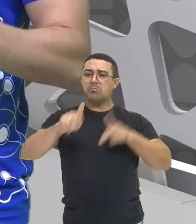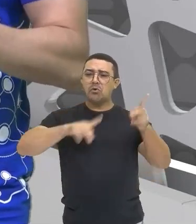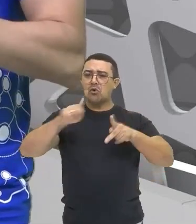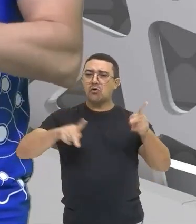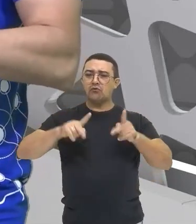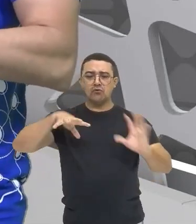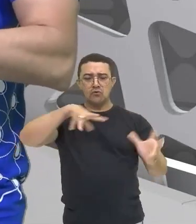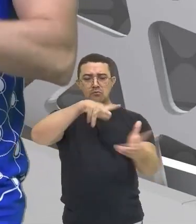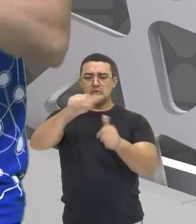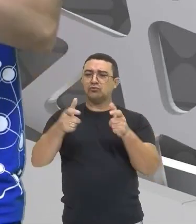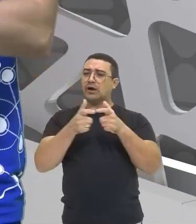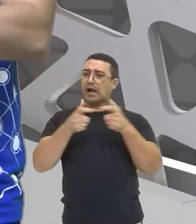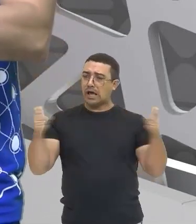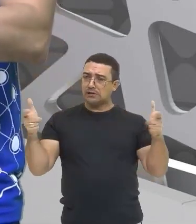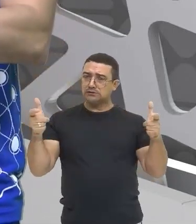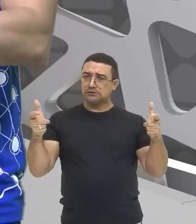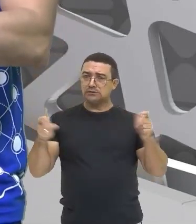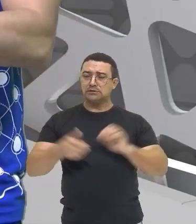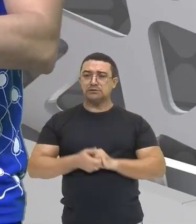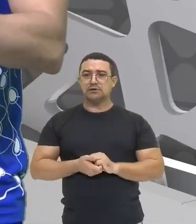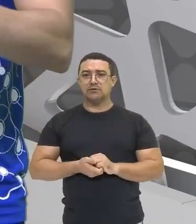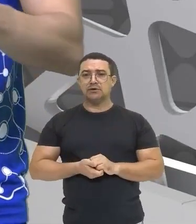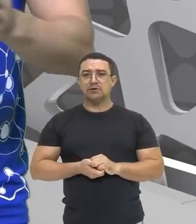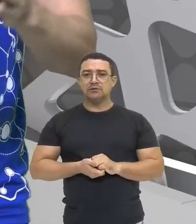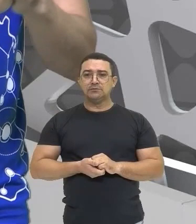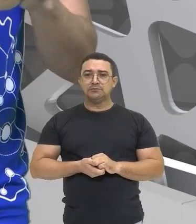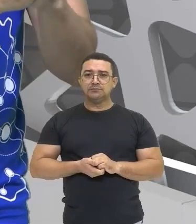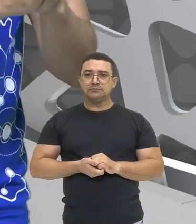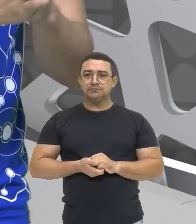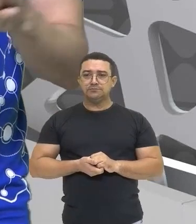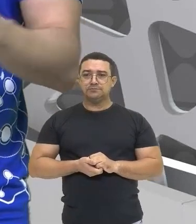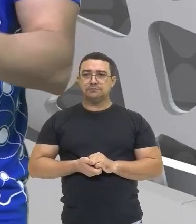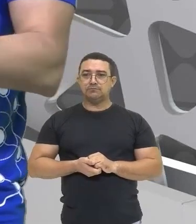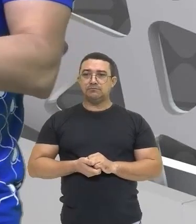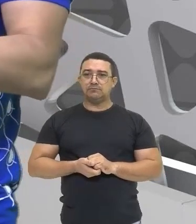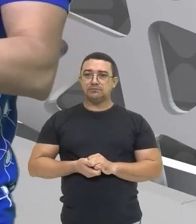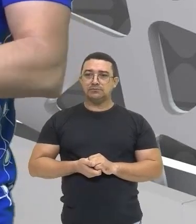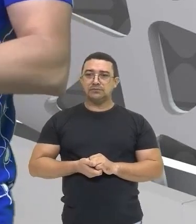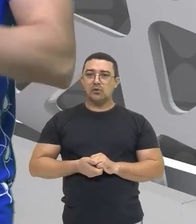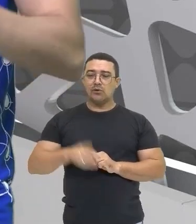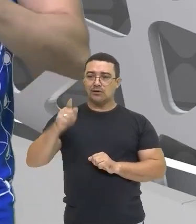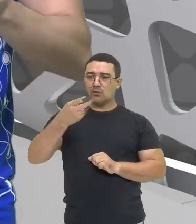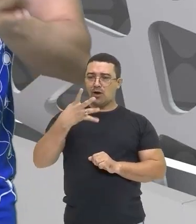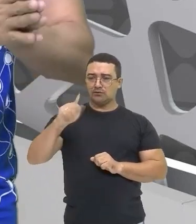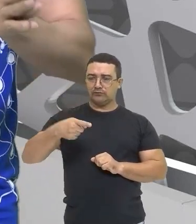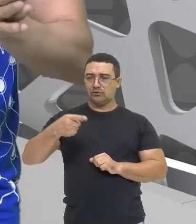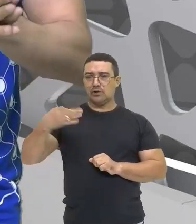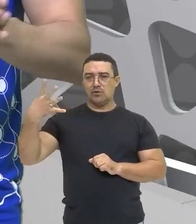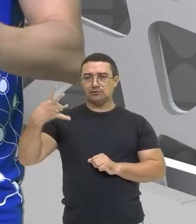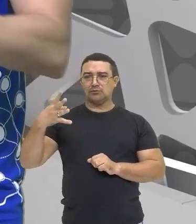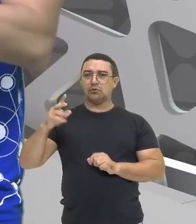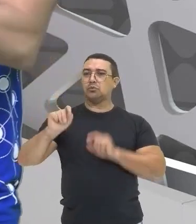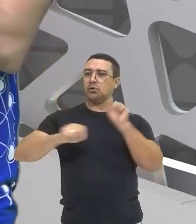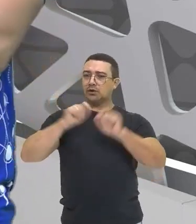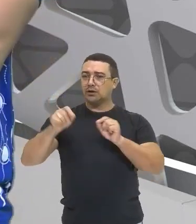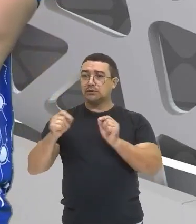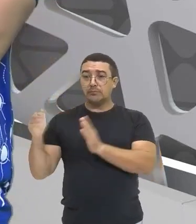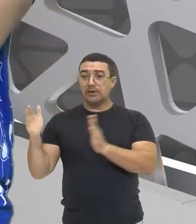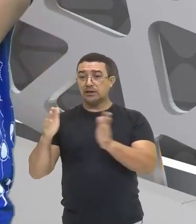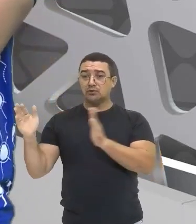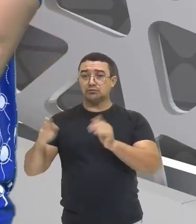crescendo 1,1%. Essa média aí, ela está levando em consideração um recorte temporal, tá? De 1950